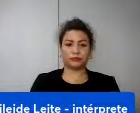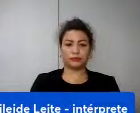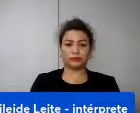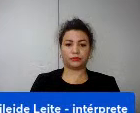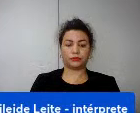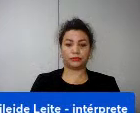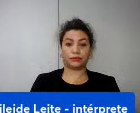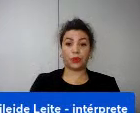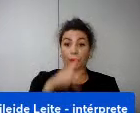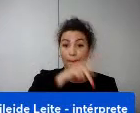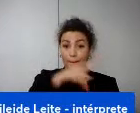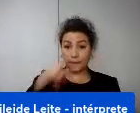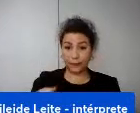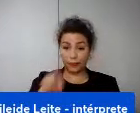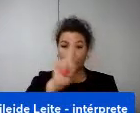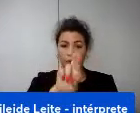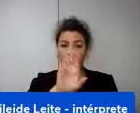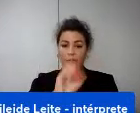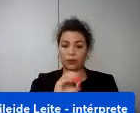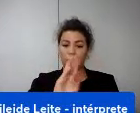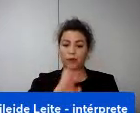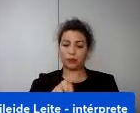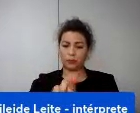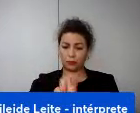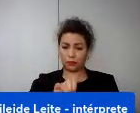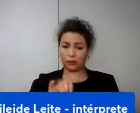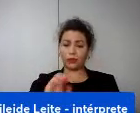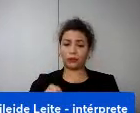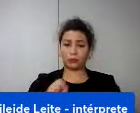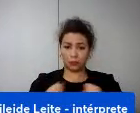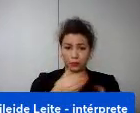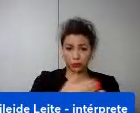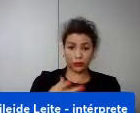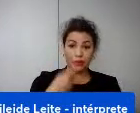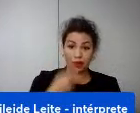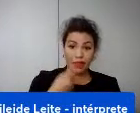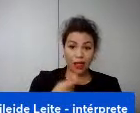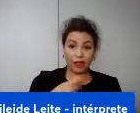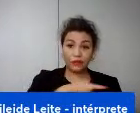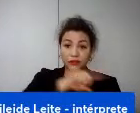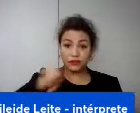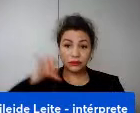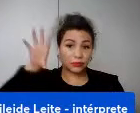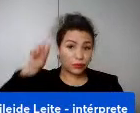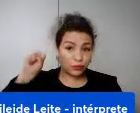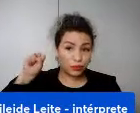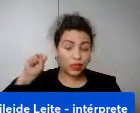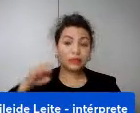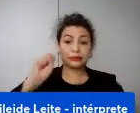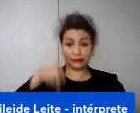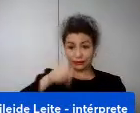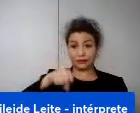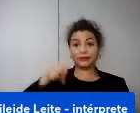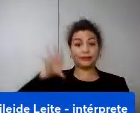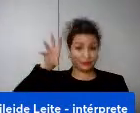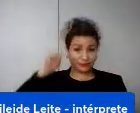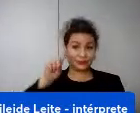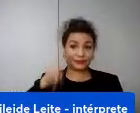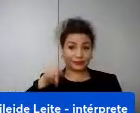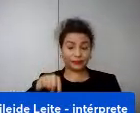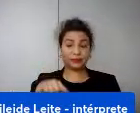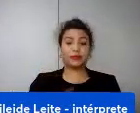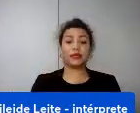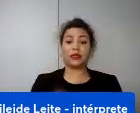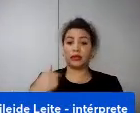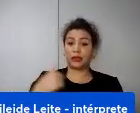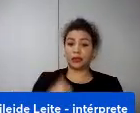isso. Professor Robério, com a palavra. Me escutam, professor Claudio? Sim. É, eu mudei